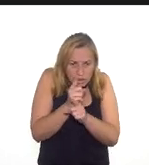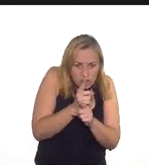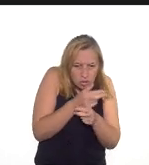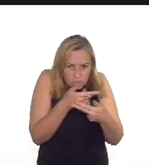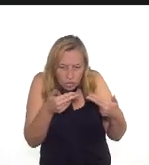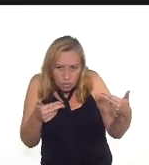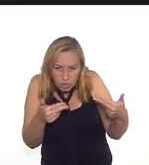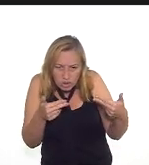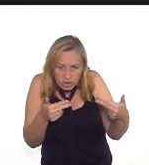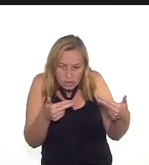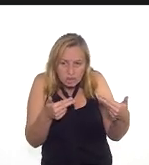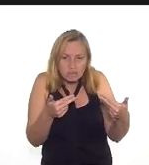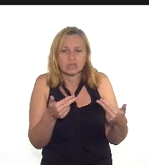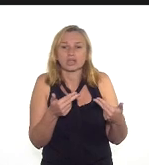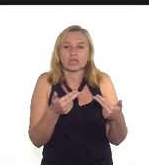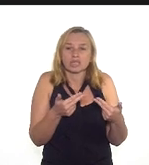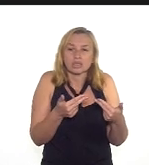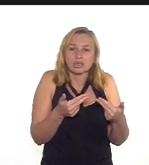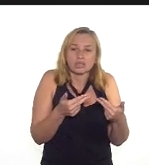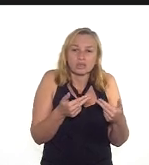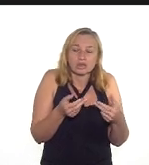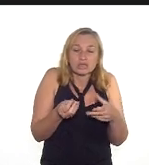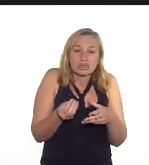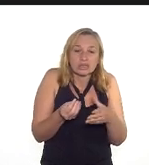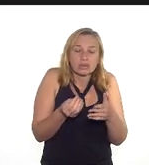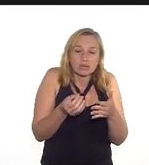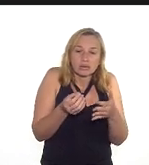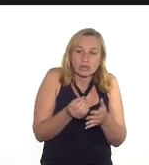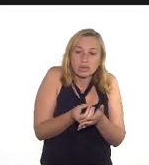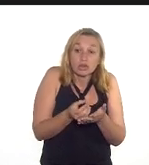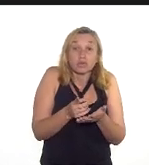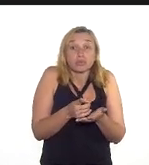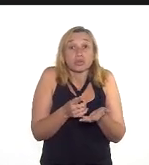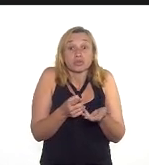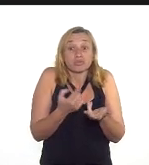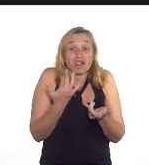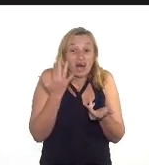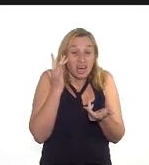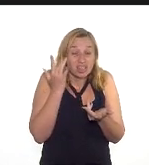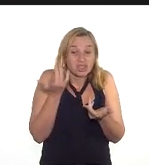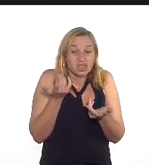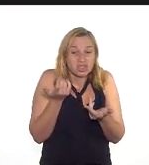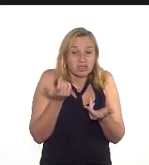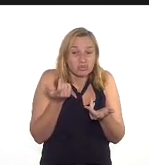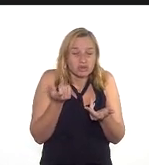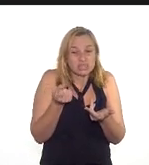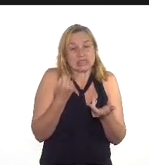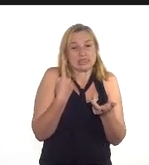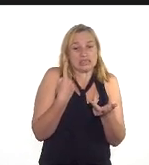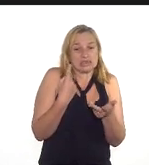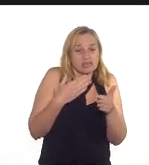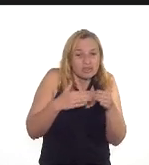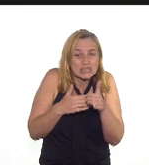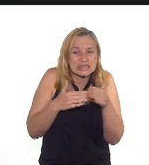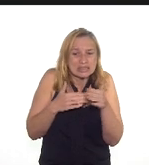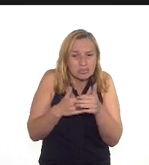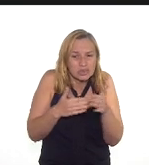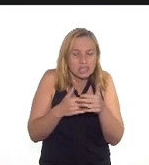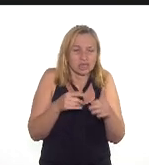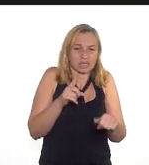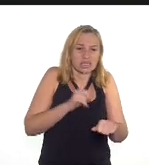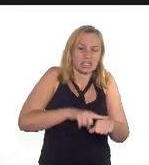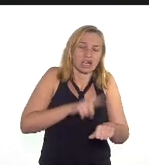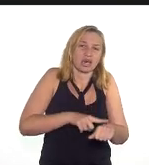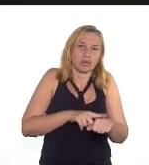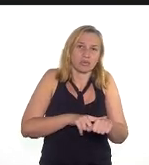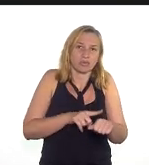ad eterno, né? Tem que ser realmente eficaz. Então, nós também achamos, assim, bem gravoso o limitador de tempo para a